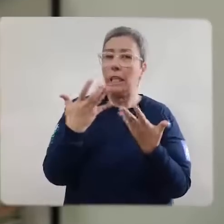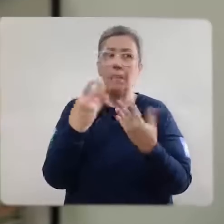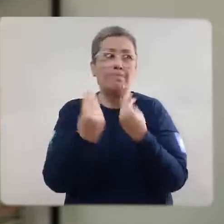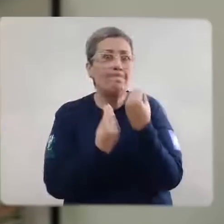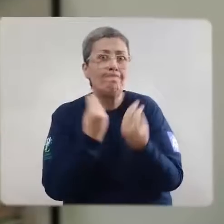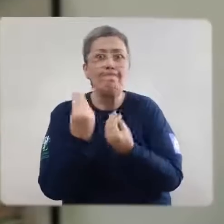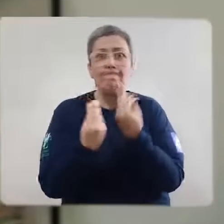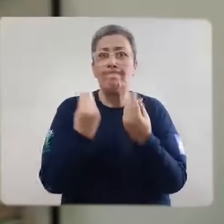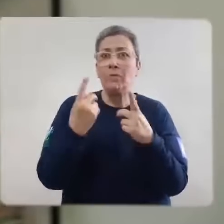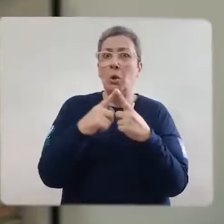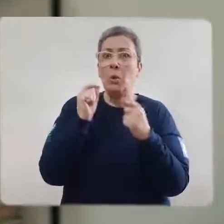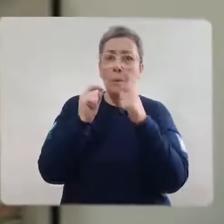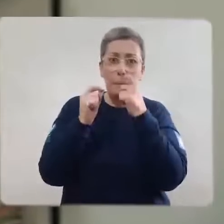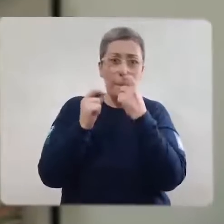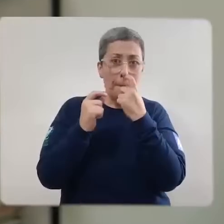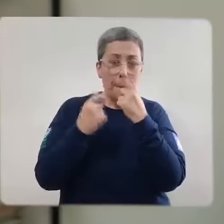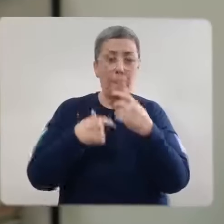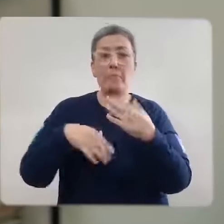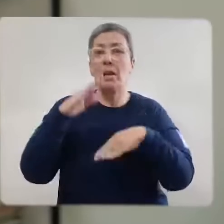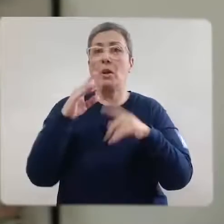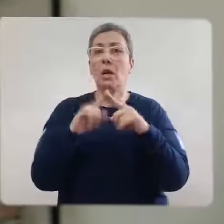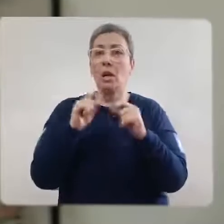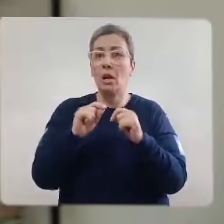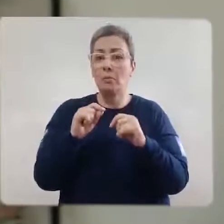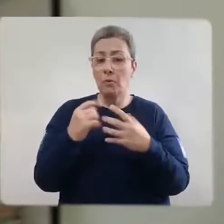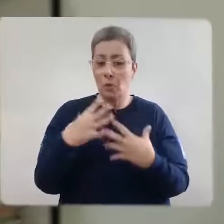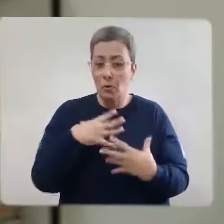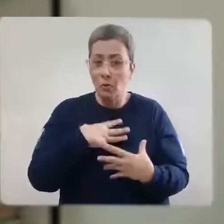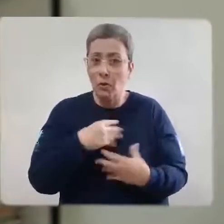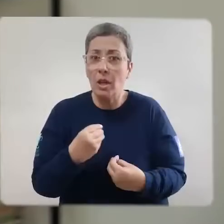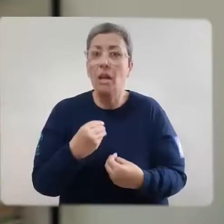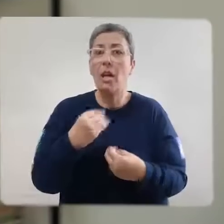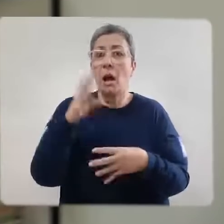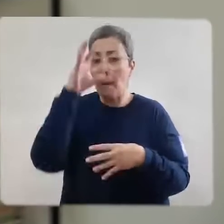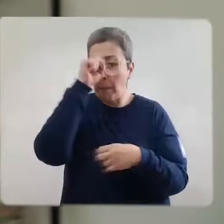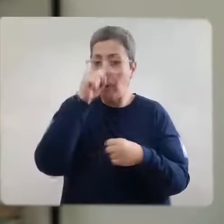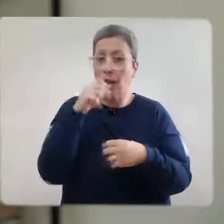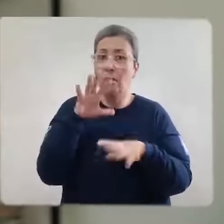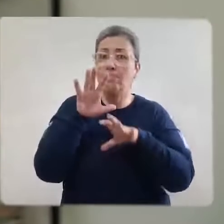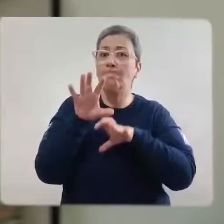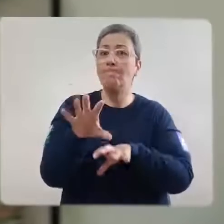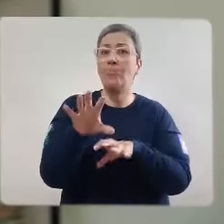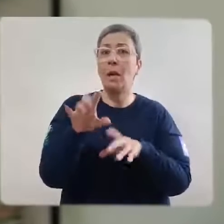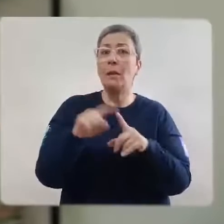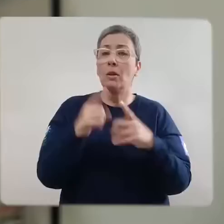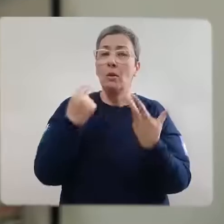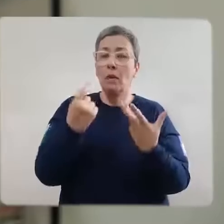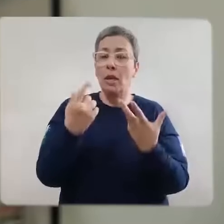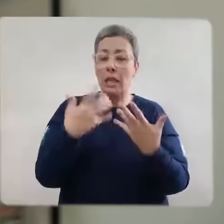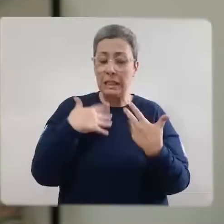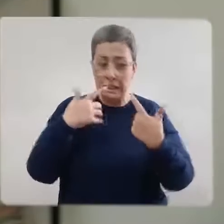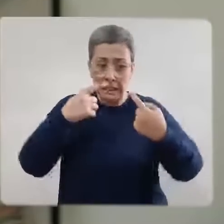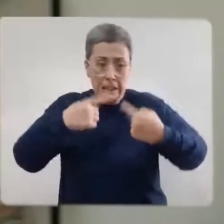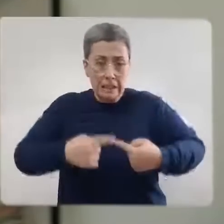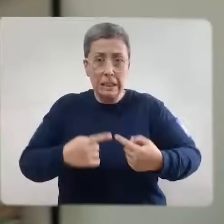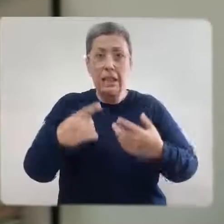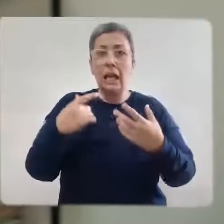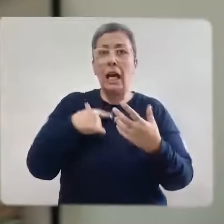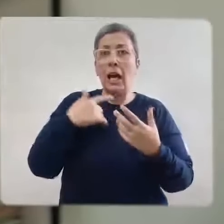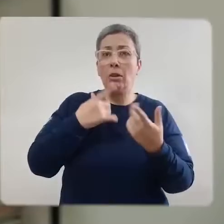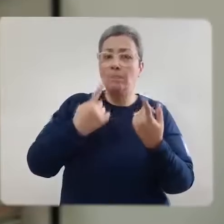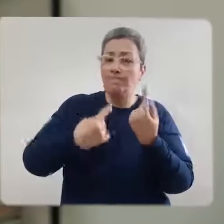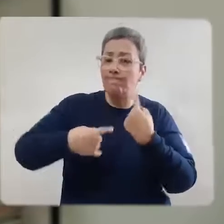expectativa, alta, de que eu quero que meu filho aprenda desta maneira. Então nos faz e nos desafia